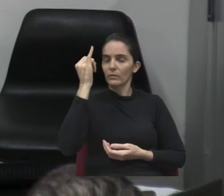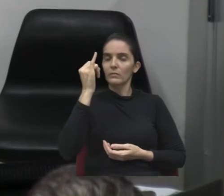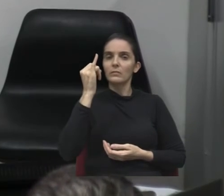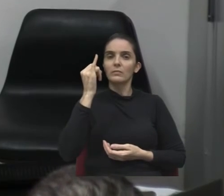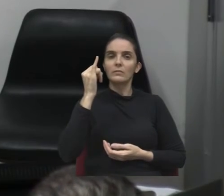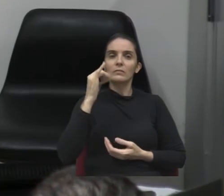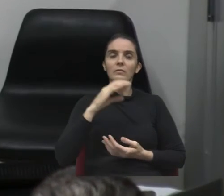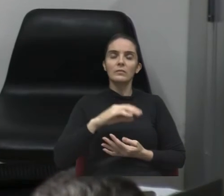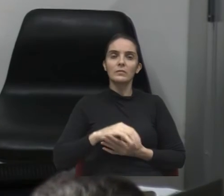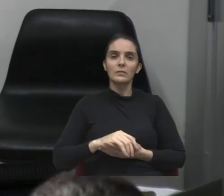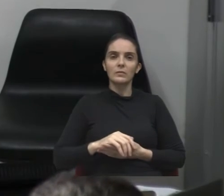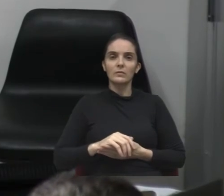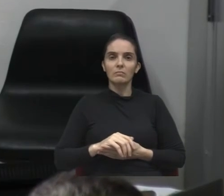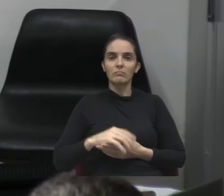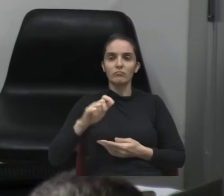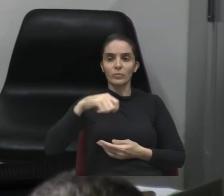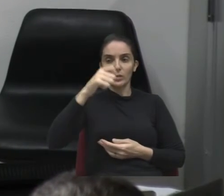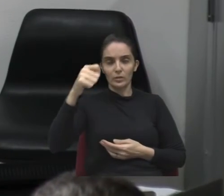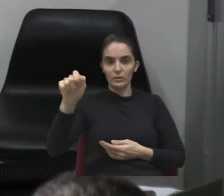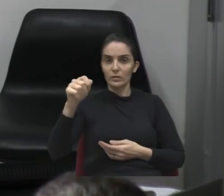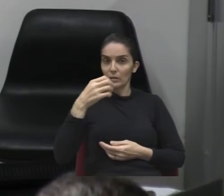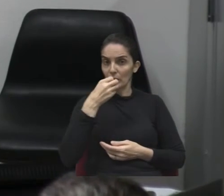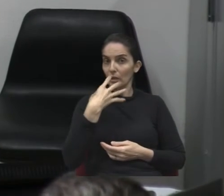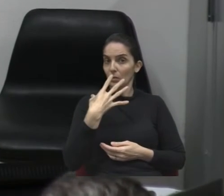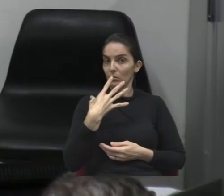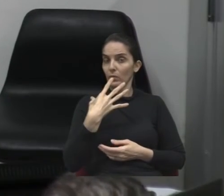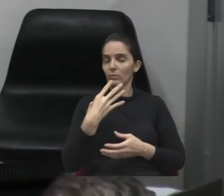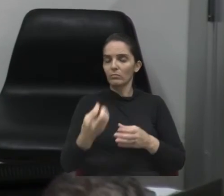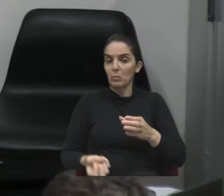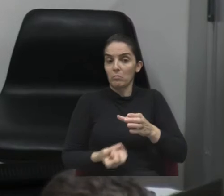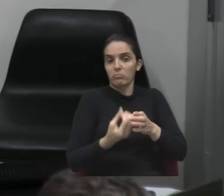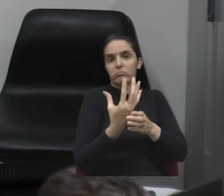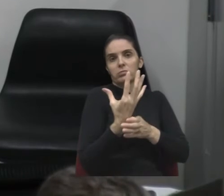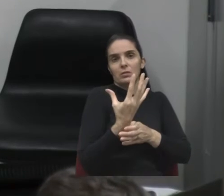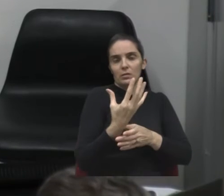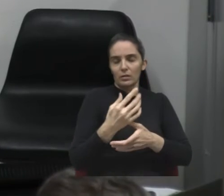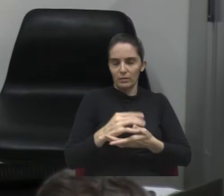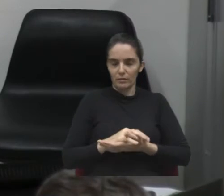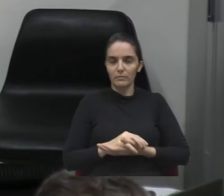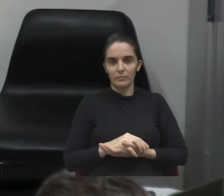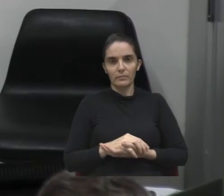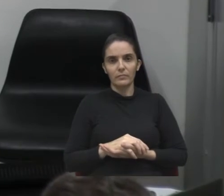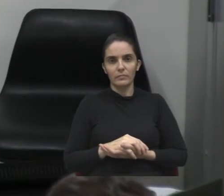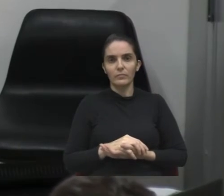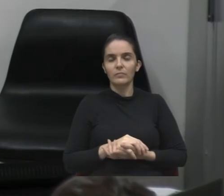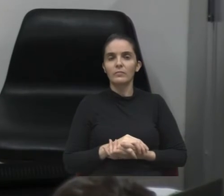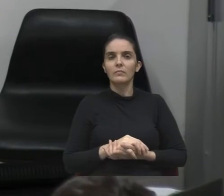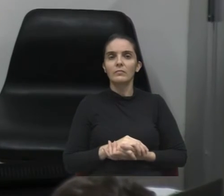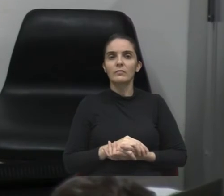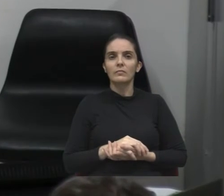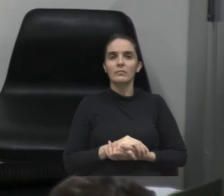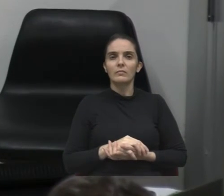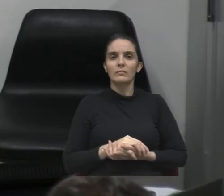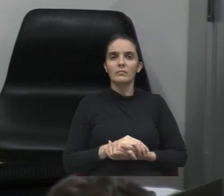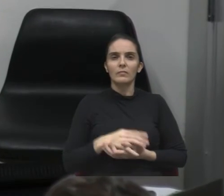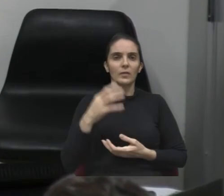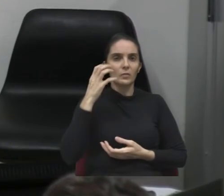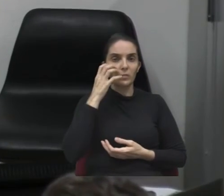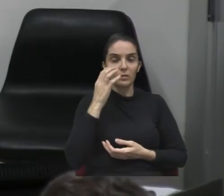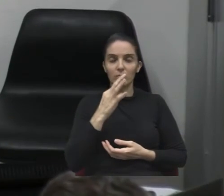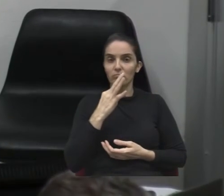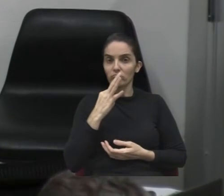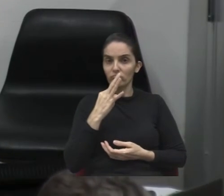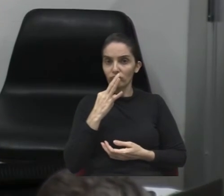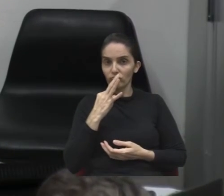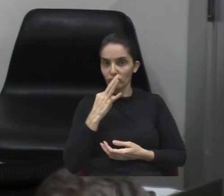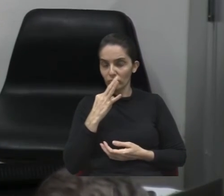essa associação está sendo criada, né? Por conhecer um pouco, em particular muito o senhor e um pouco dos demais dos seus